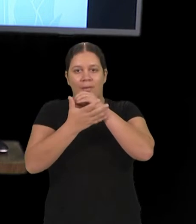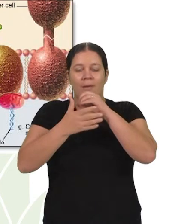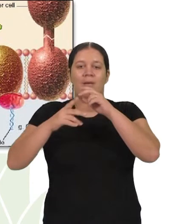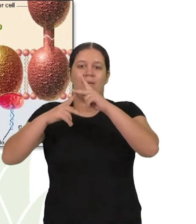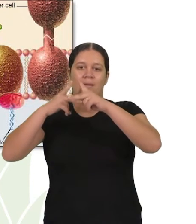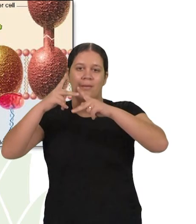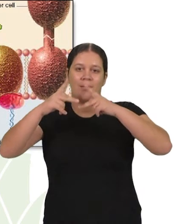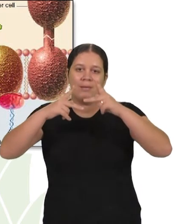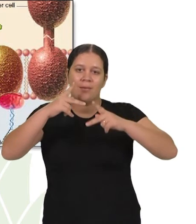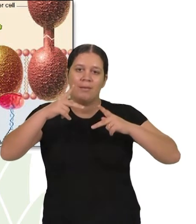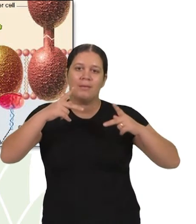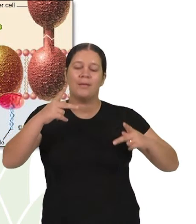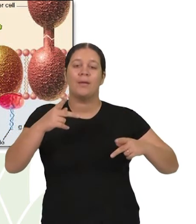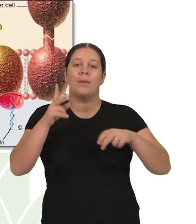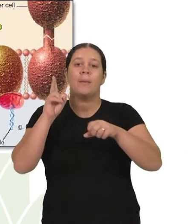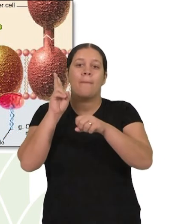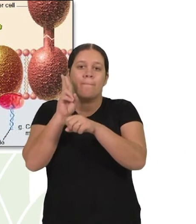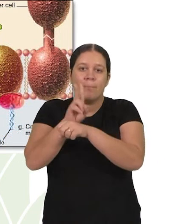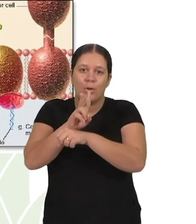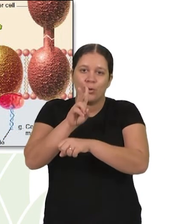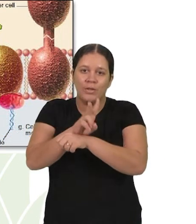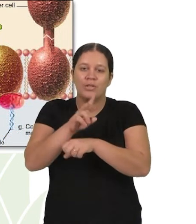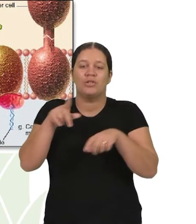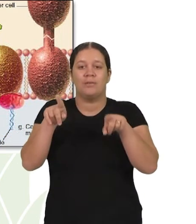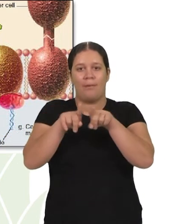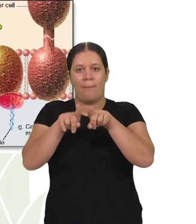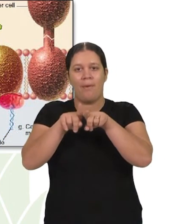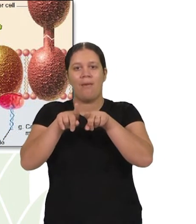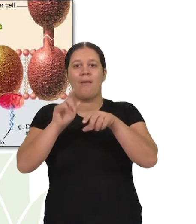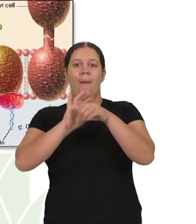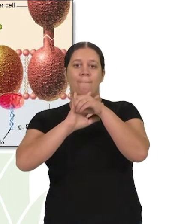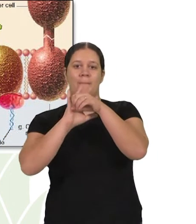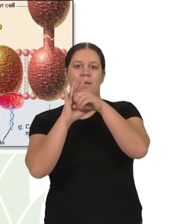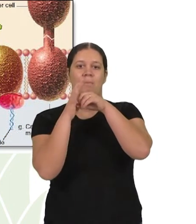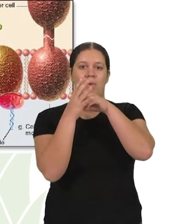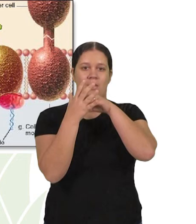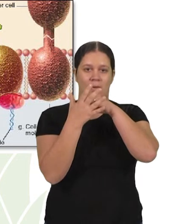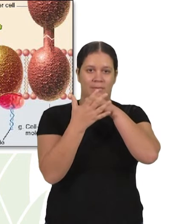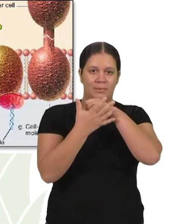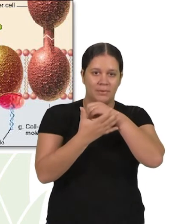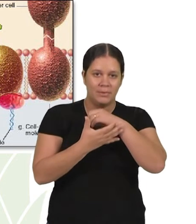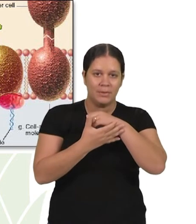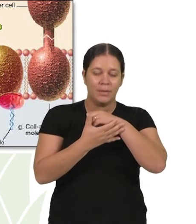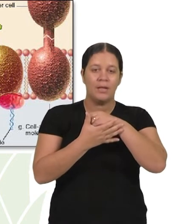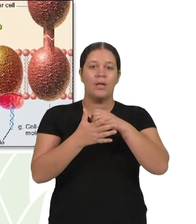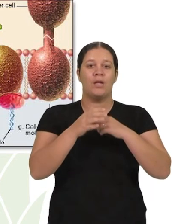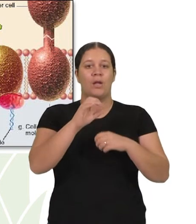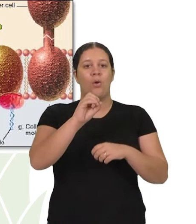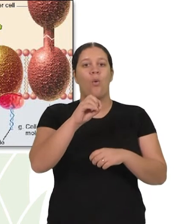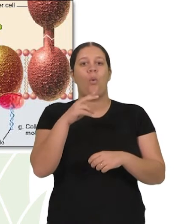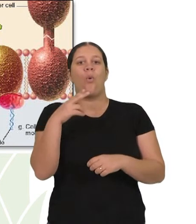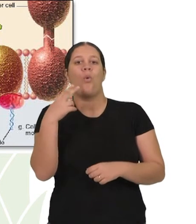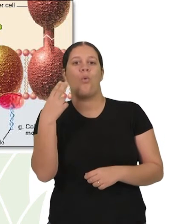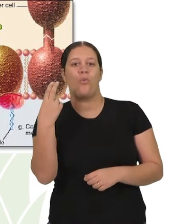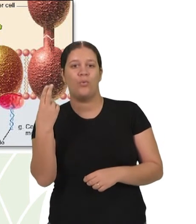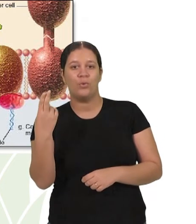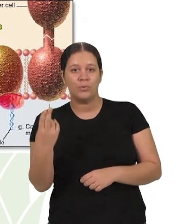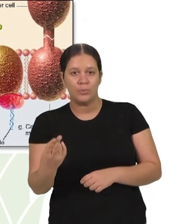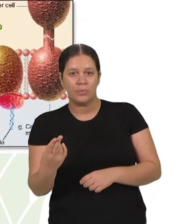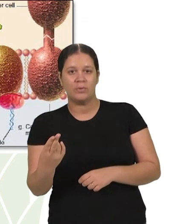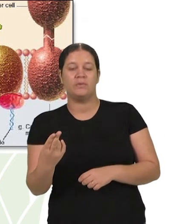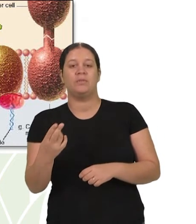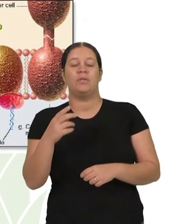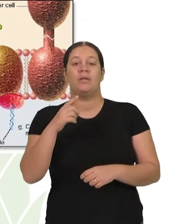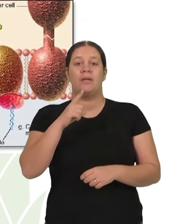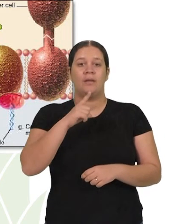também proteínas internas nessa membrana, né? E aí, ou elas,